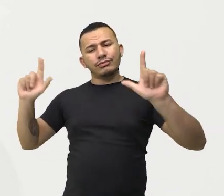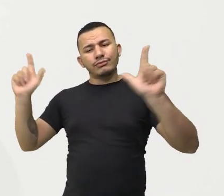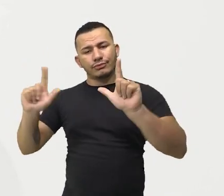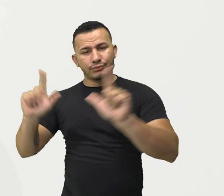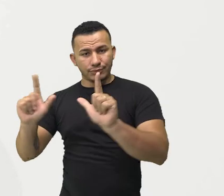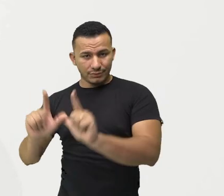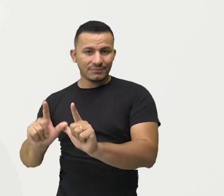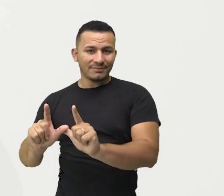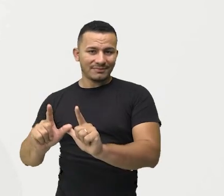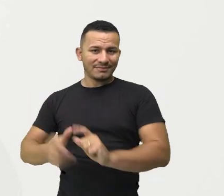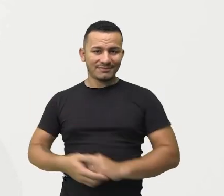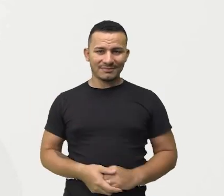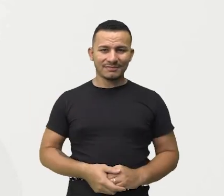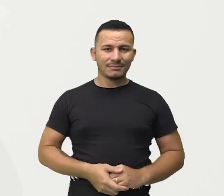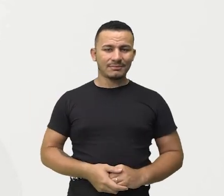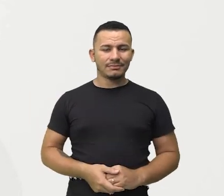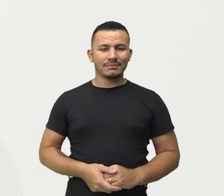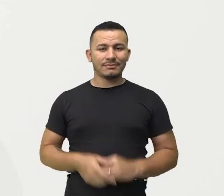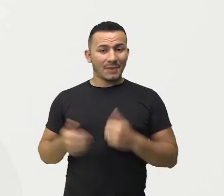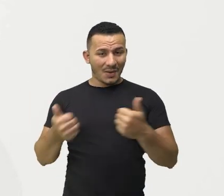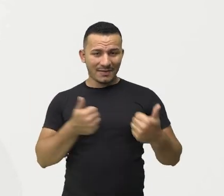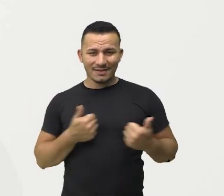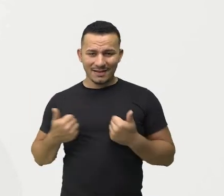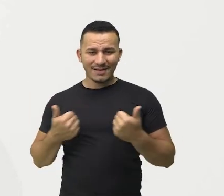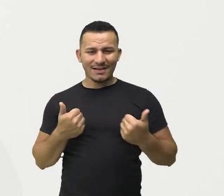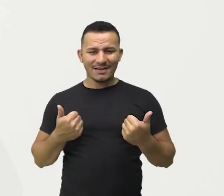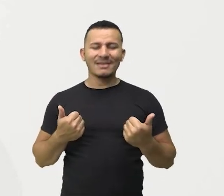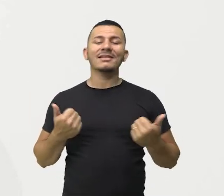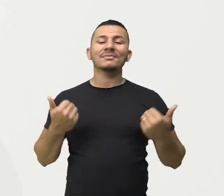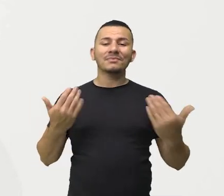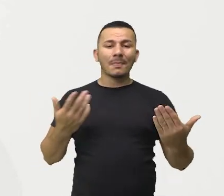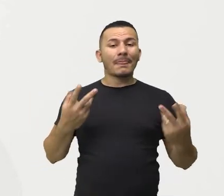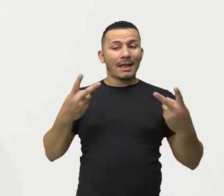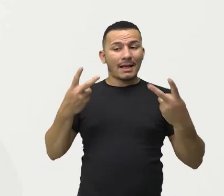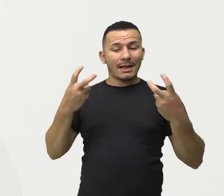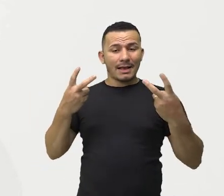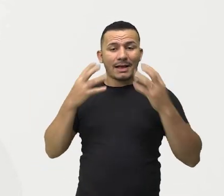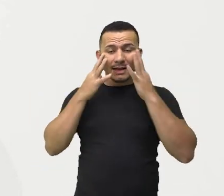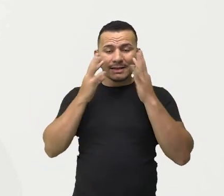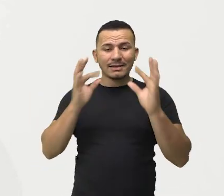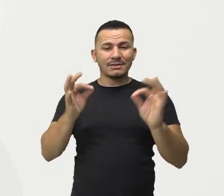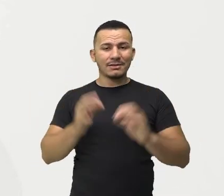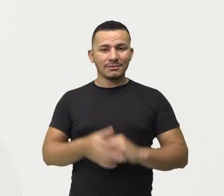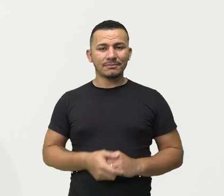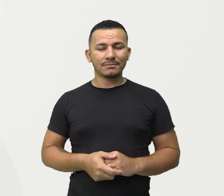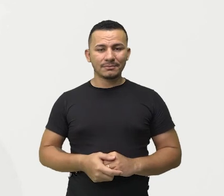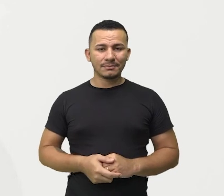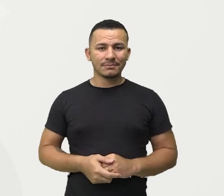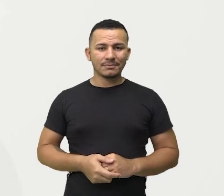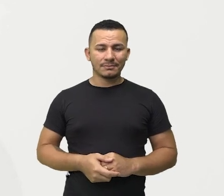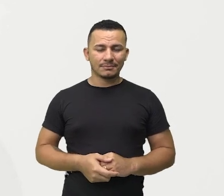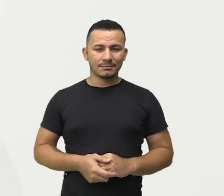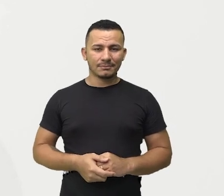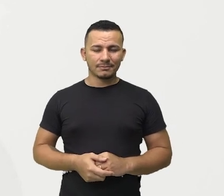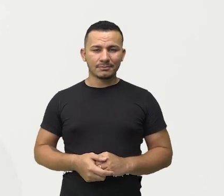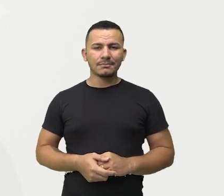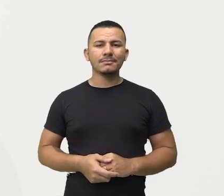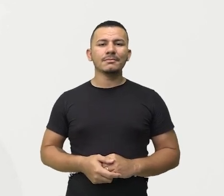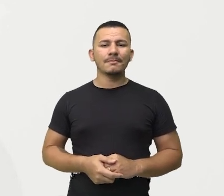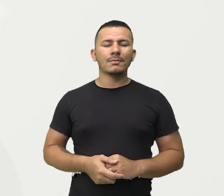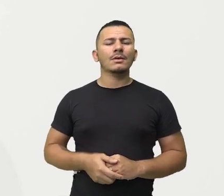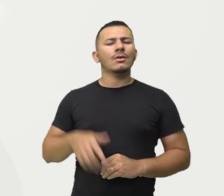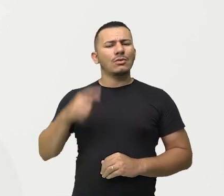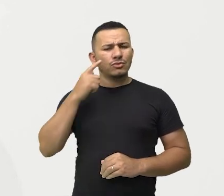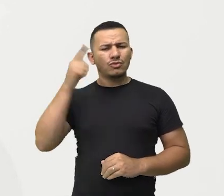reduzida. Beleza, meu povo? Então, prestando atenção, certo? Então, fazendo